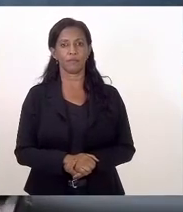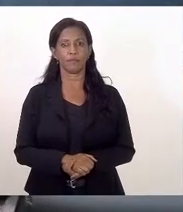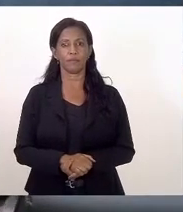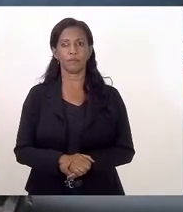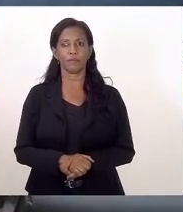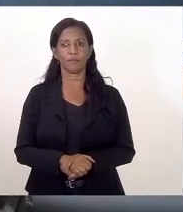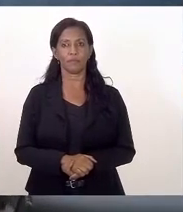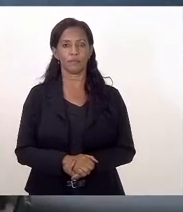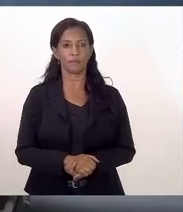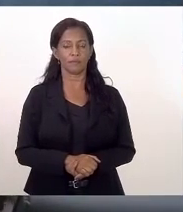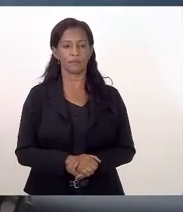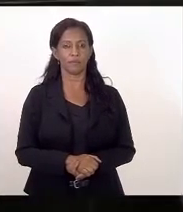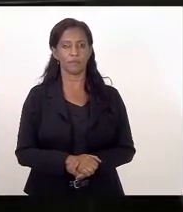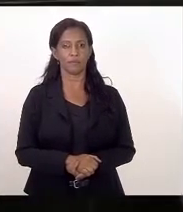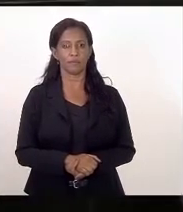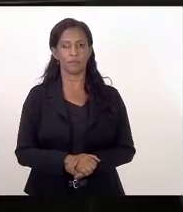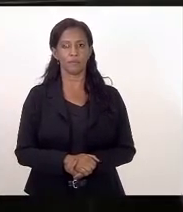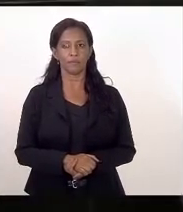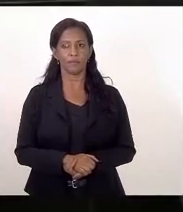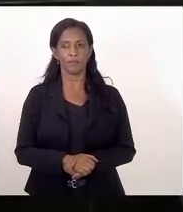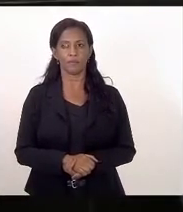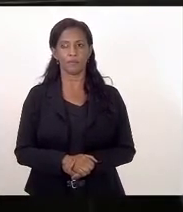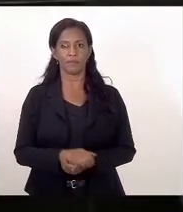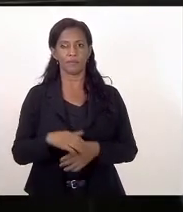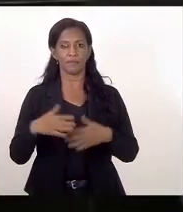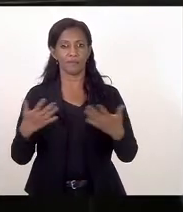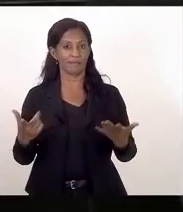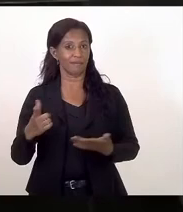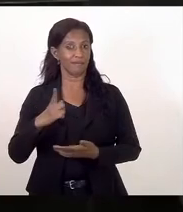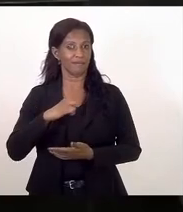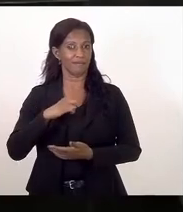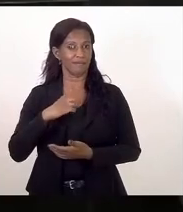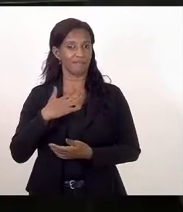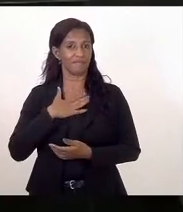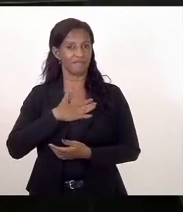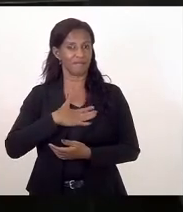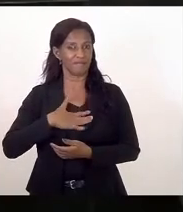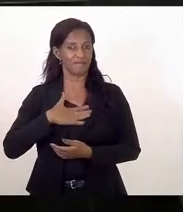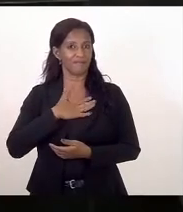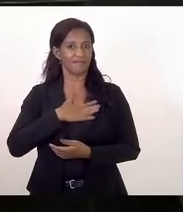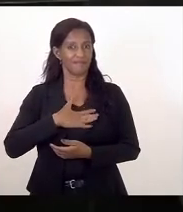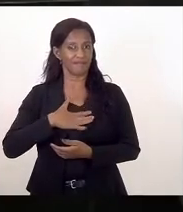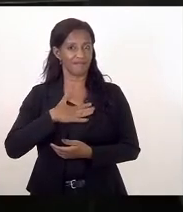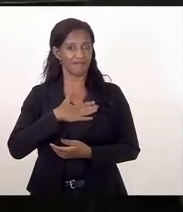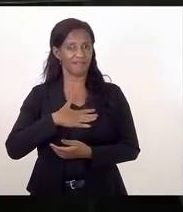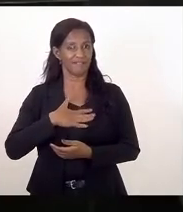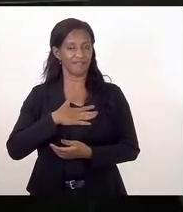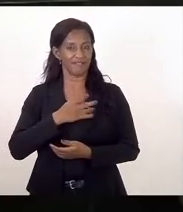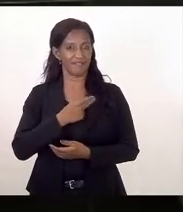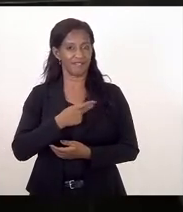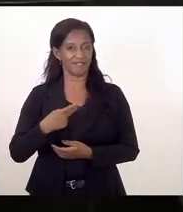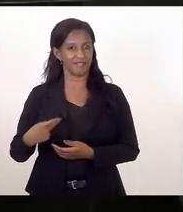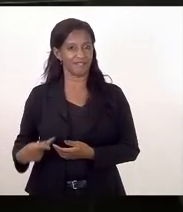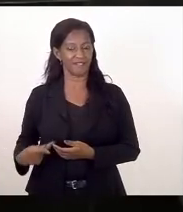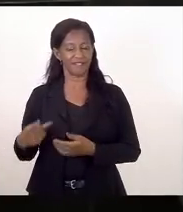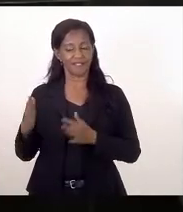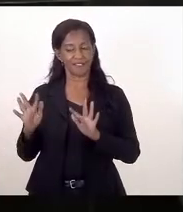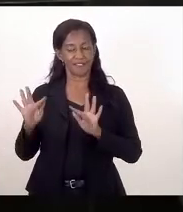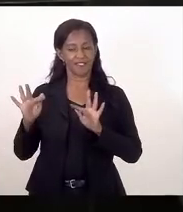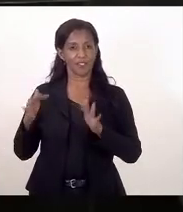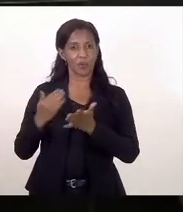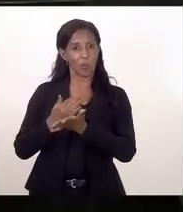A quem tive o prazer de ser presidido no expediente